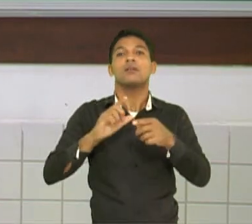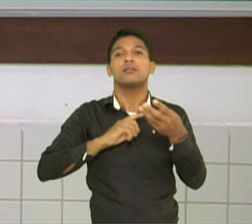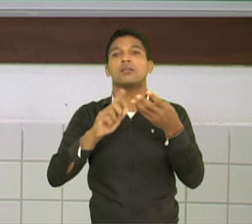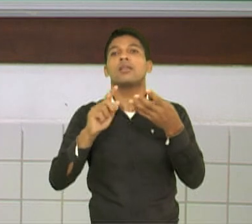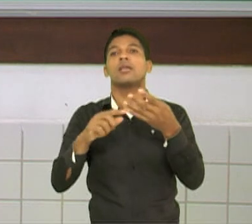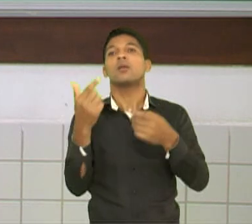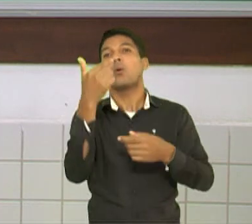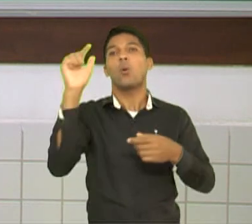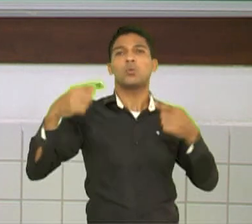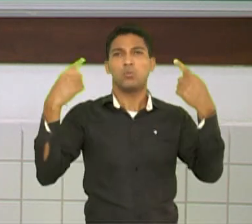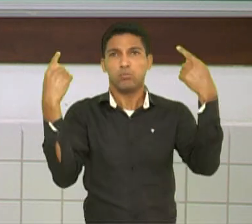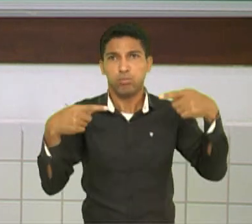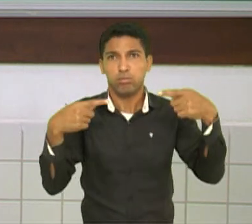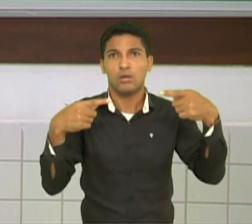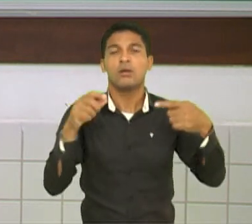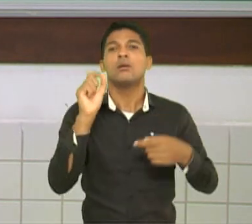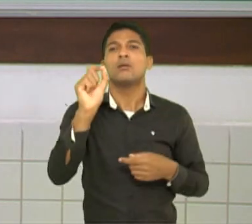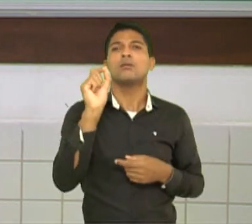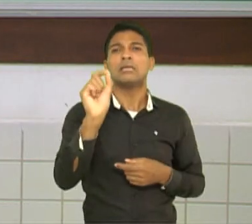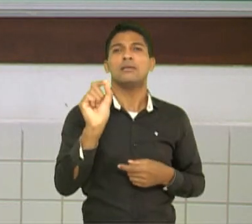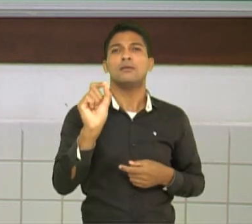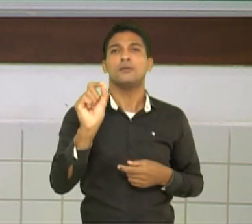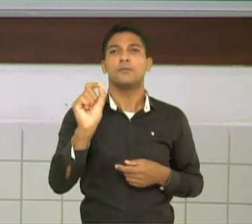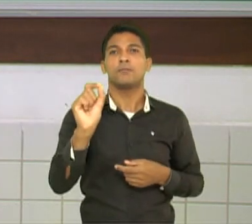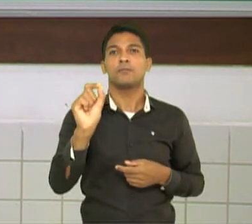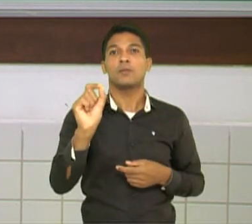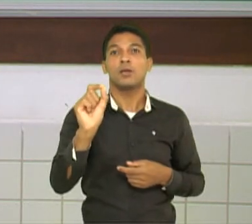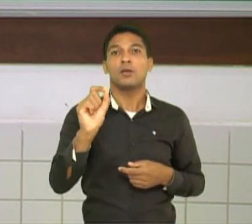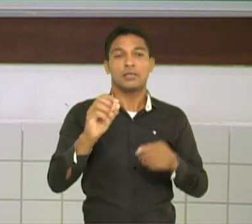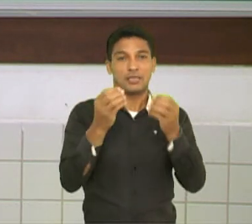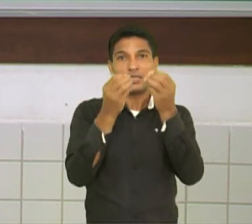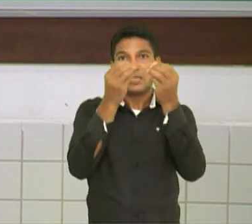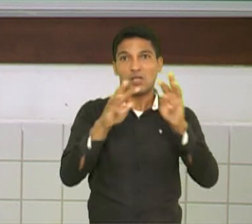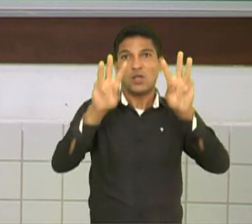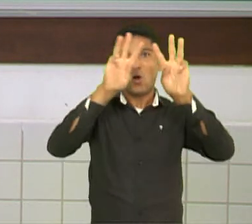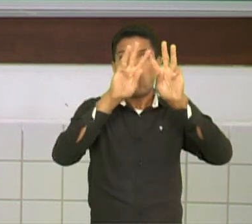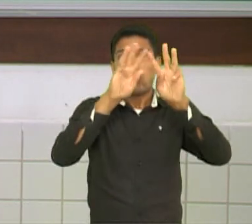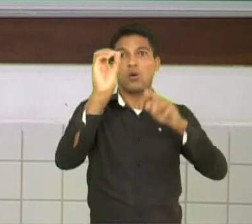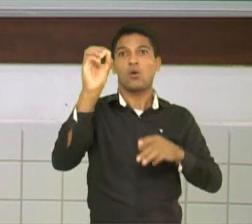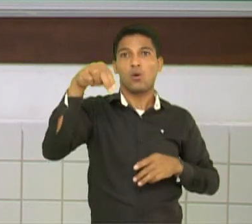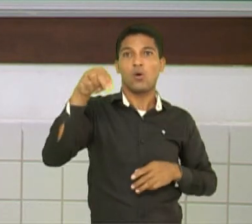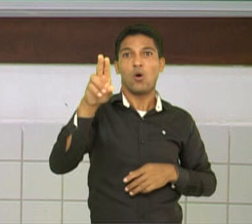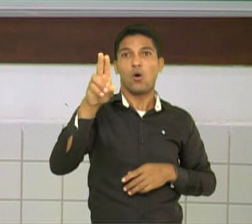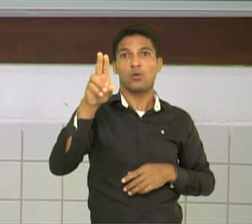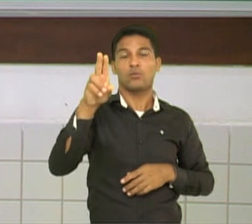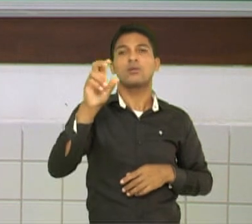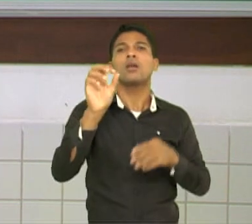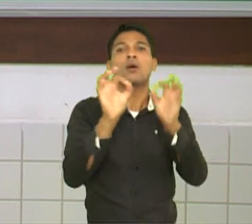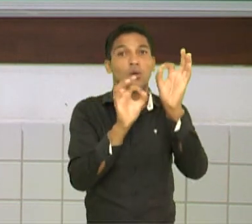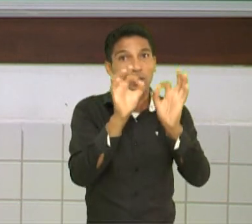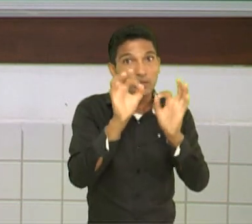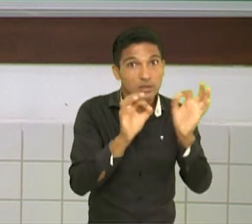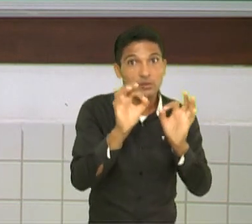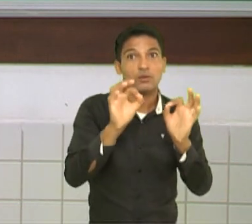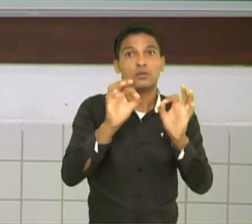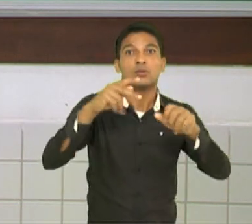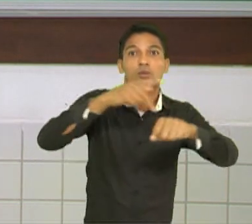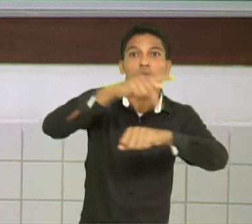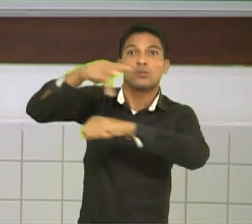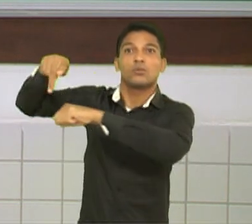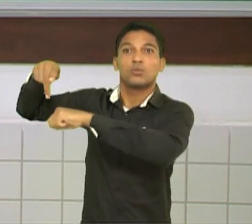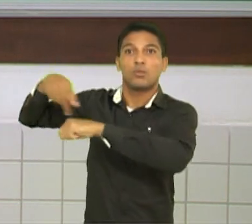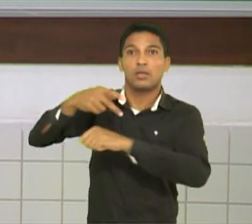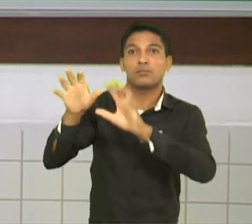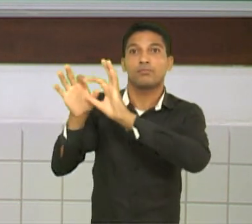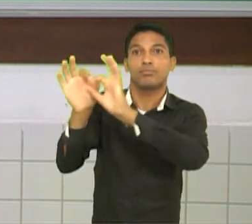de credibilidade do Conselho de Segurança da ONU. Lembra? ONU, Organização das Nações Unidas,